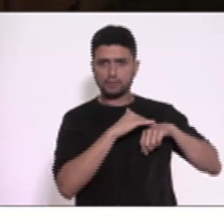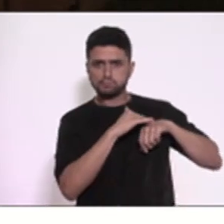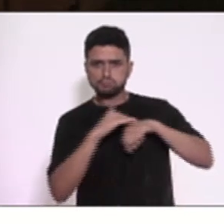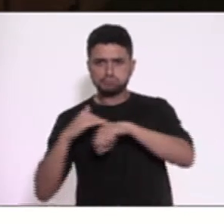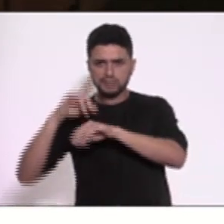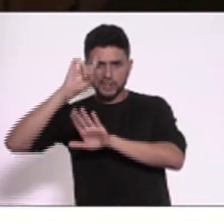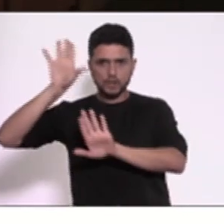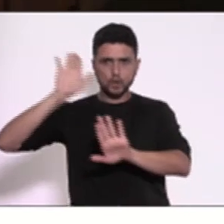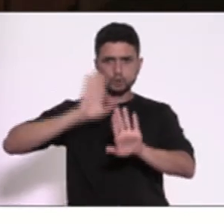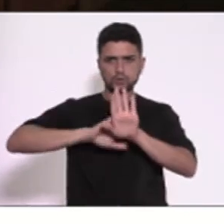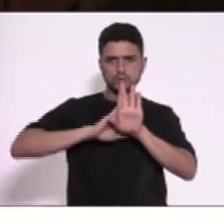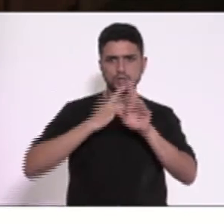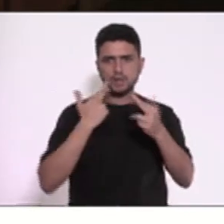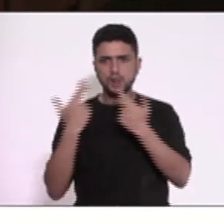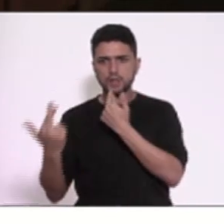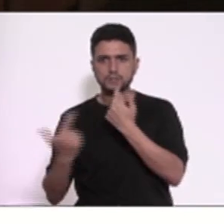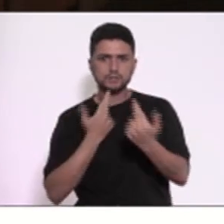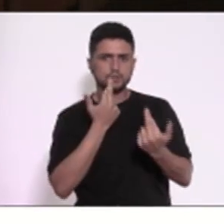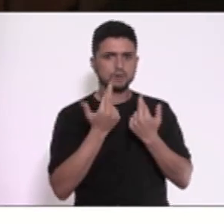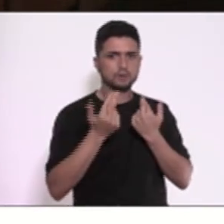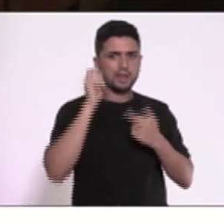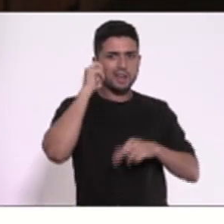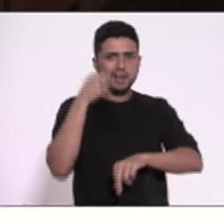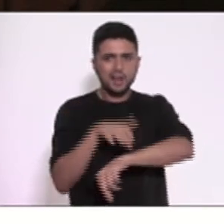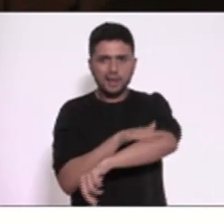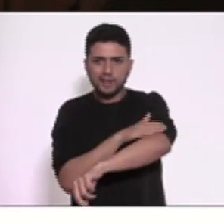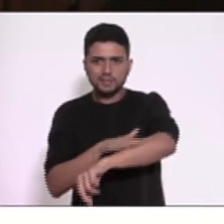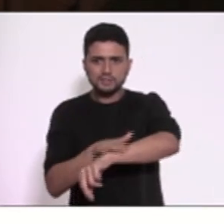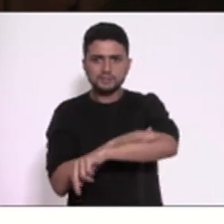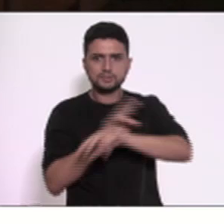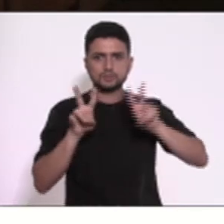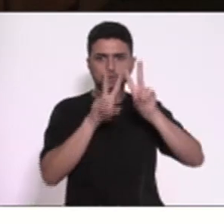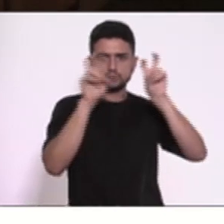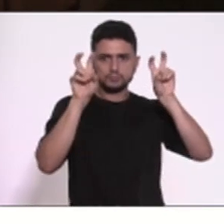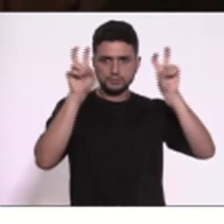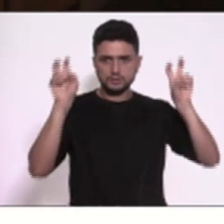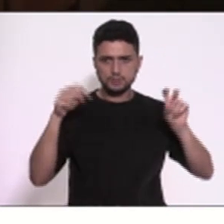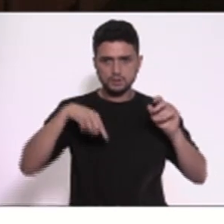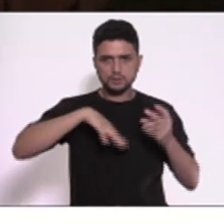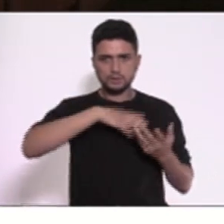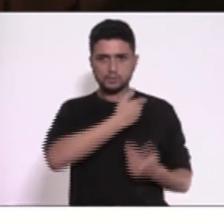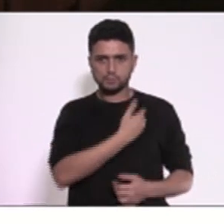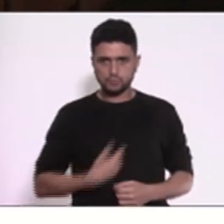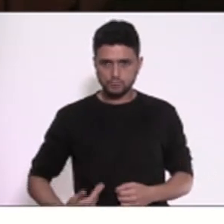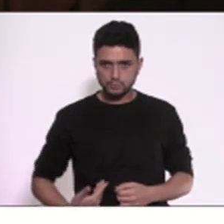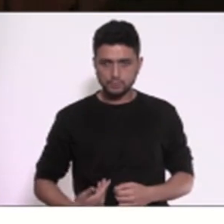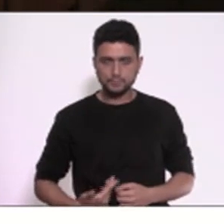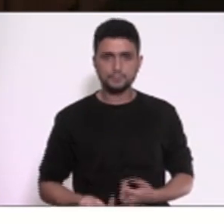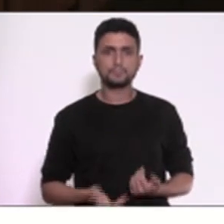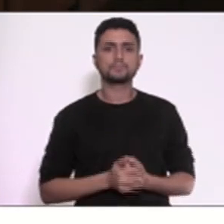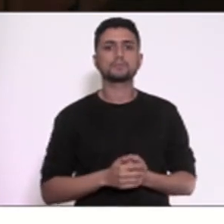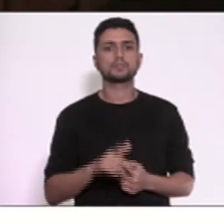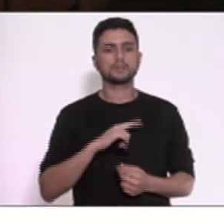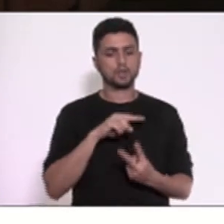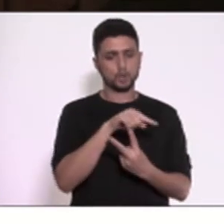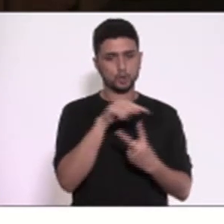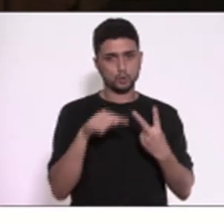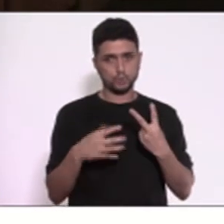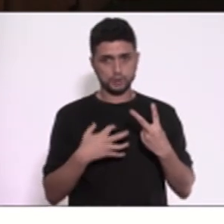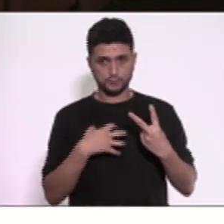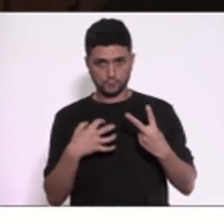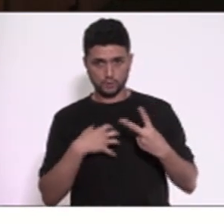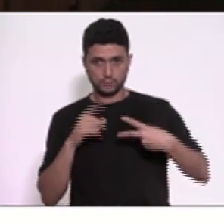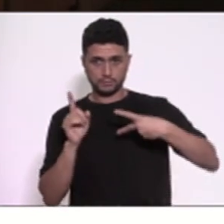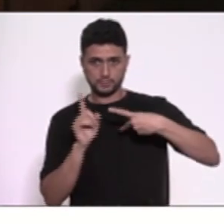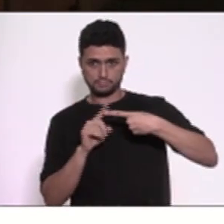raciais, impedindo sua tematização pública. Efetiva-se através de duas formas de discurso: o